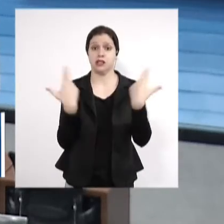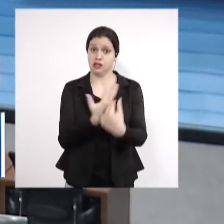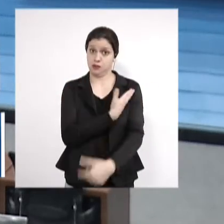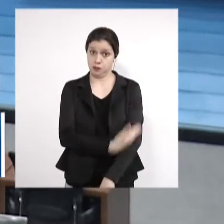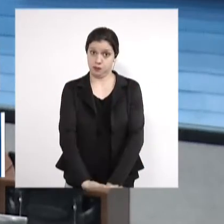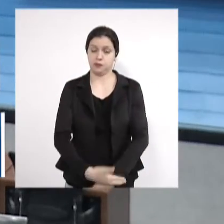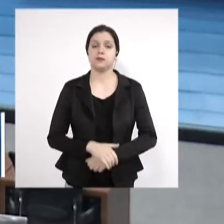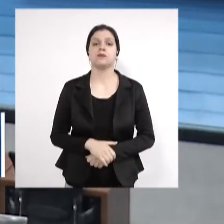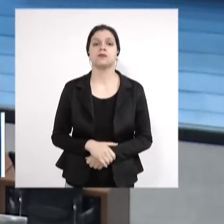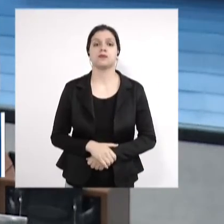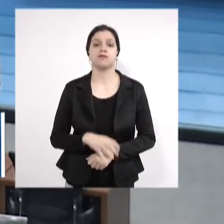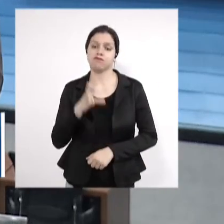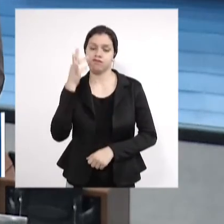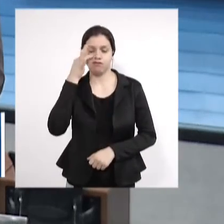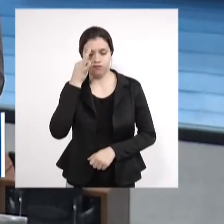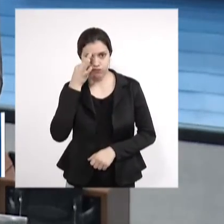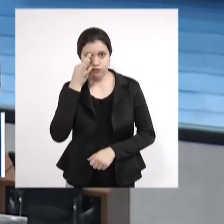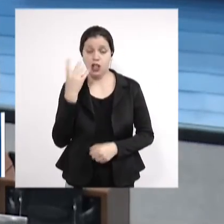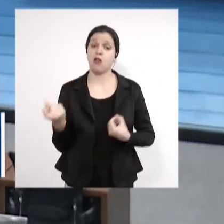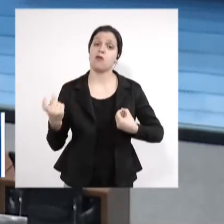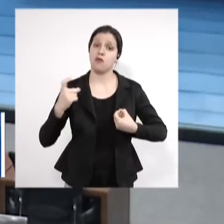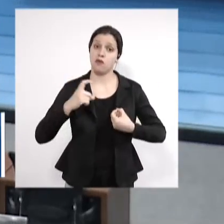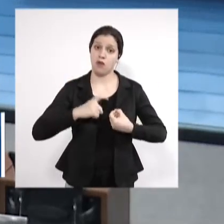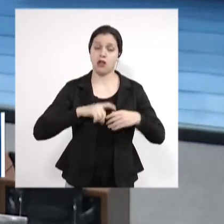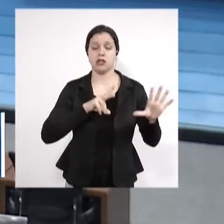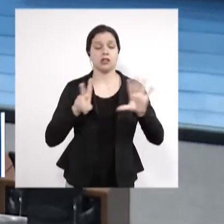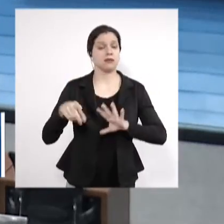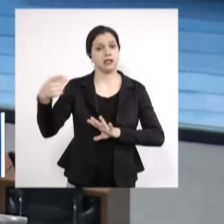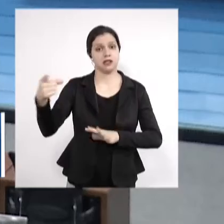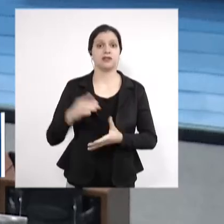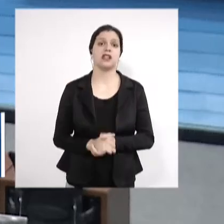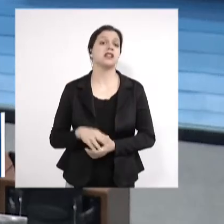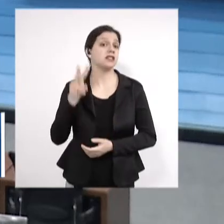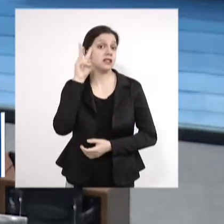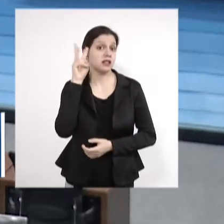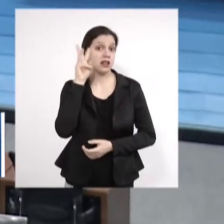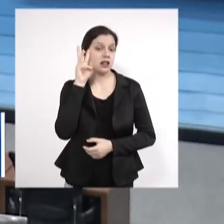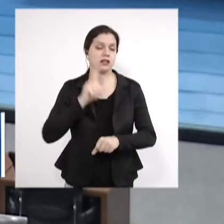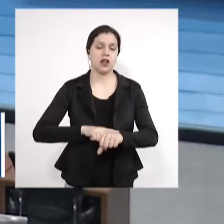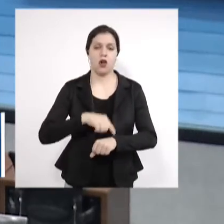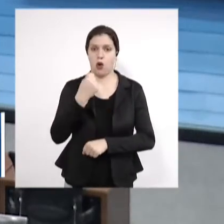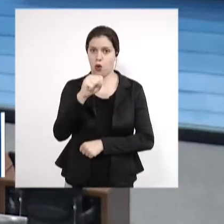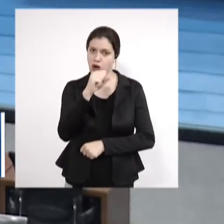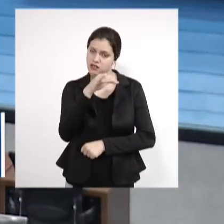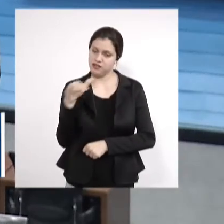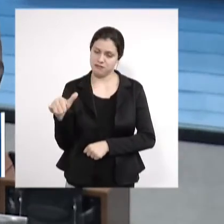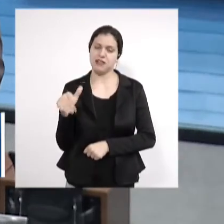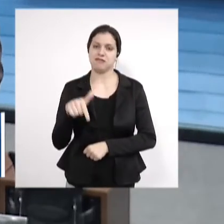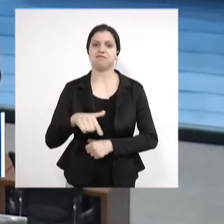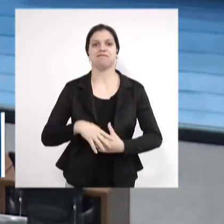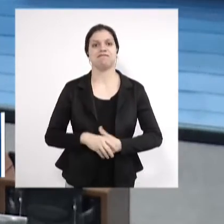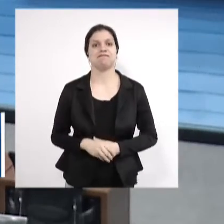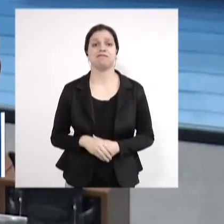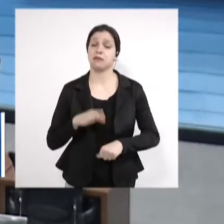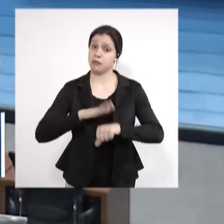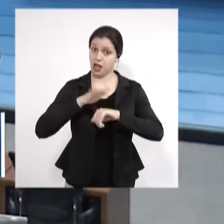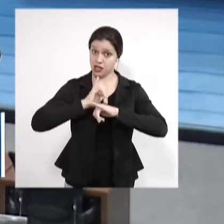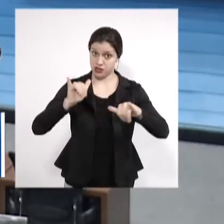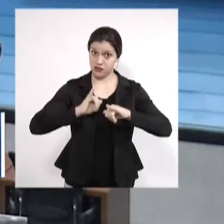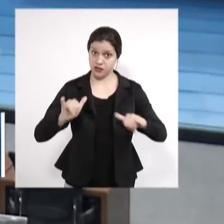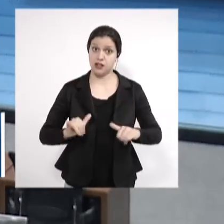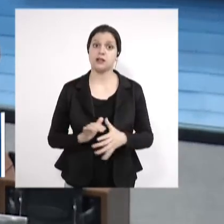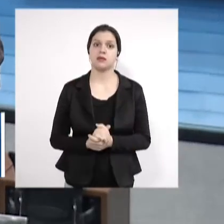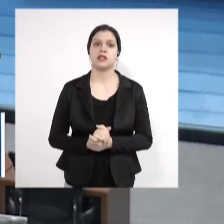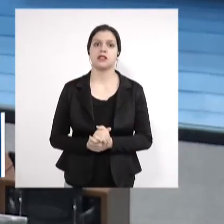sessão plenária ao vivo. E nós voltamos na próxima semana, terça-feira, 8h30, estaremos aqui. Aí mais informações sobre o